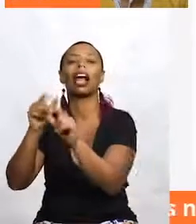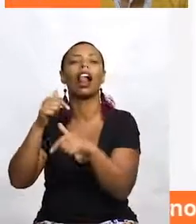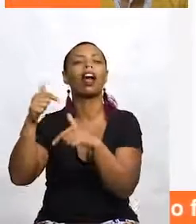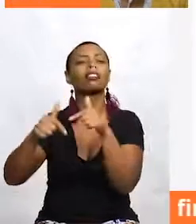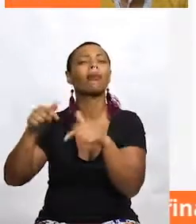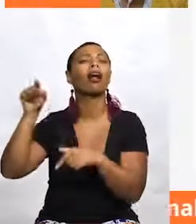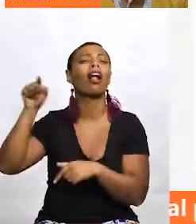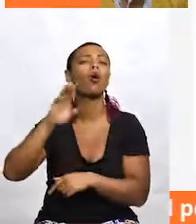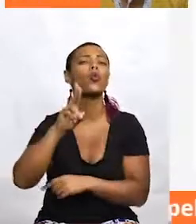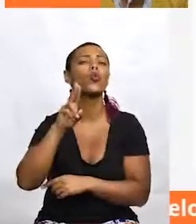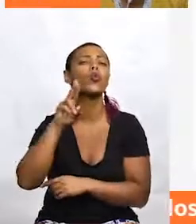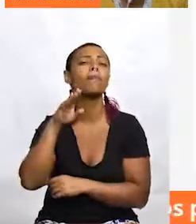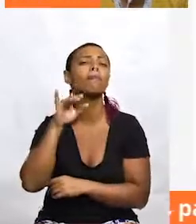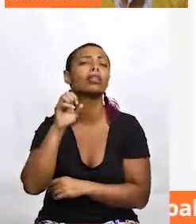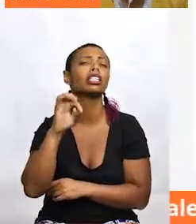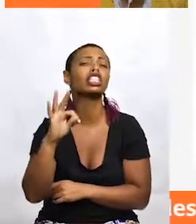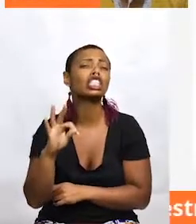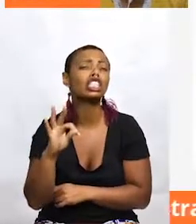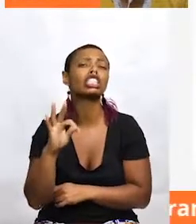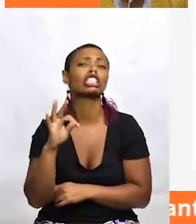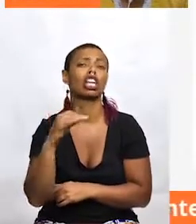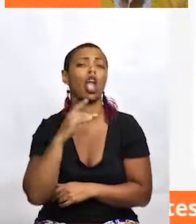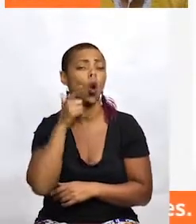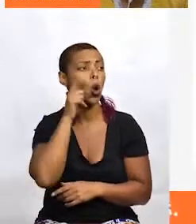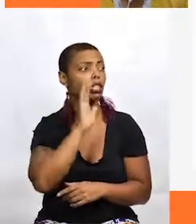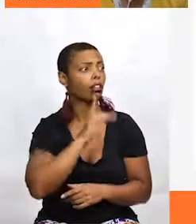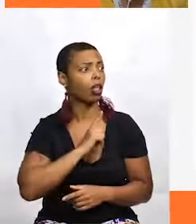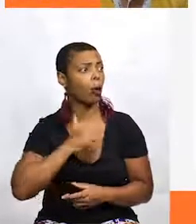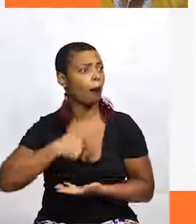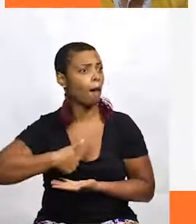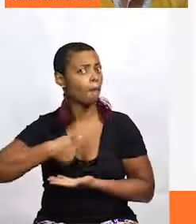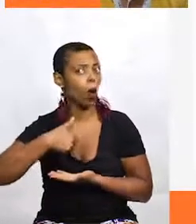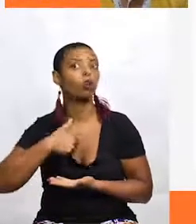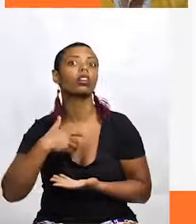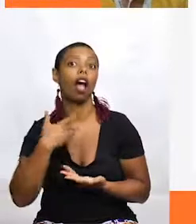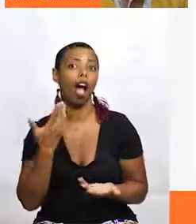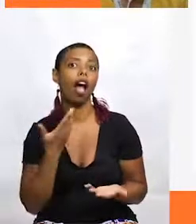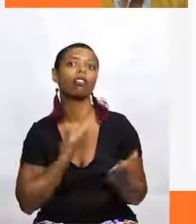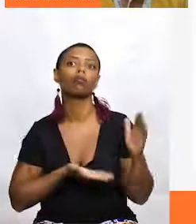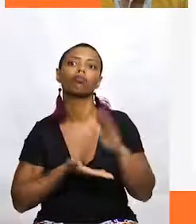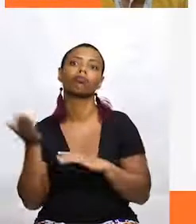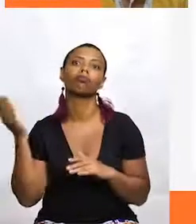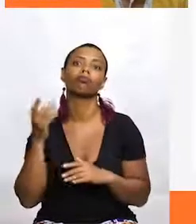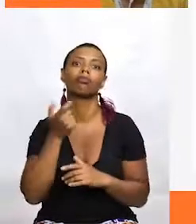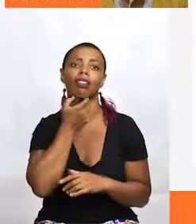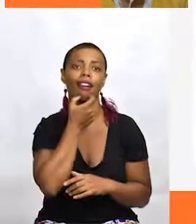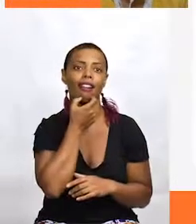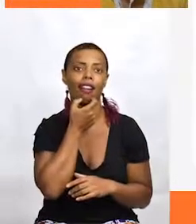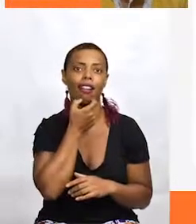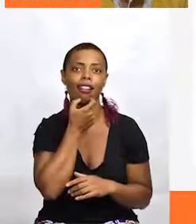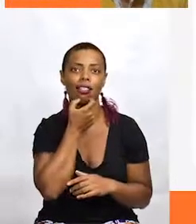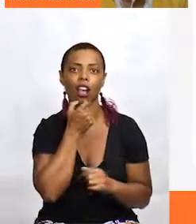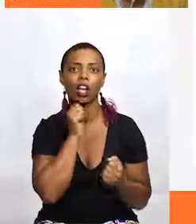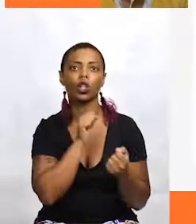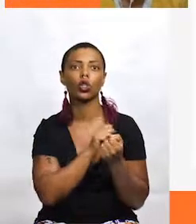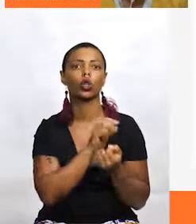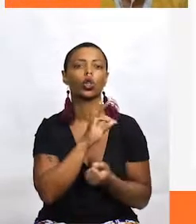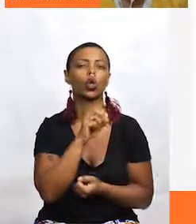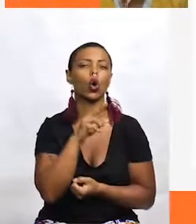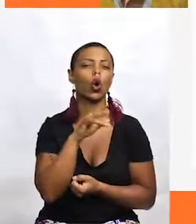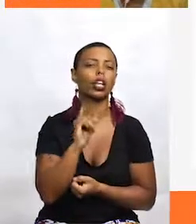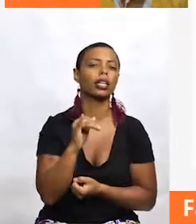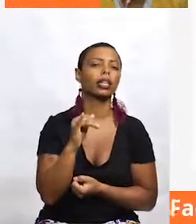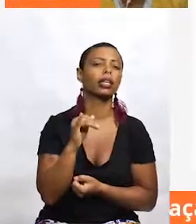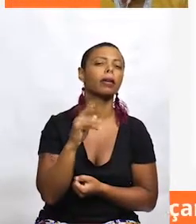tenho aqui, eu já consegui aqui uma bolsa para você, a UMIST lá na Inglaterra, e eu fui trabalhar com o Tony Picker no